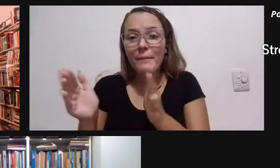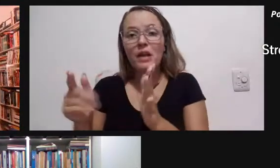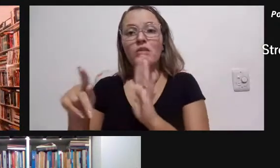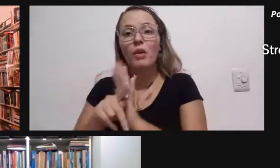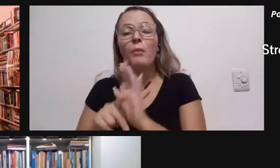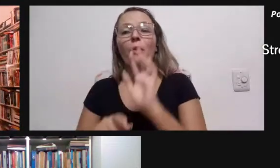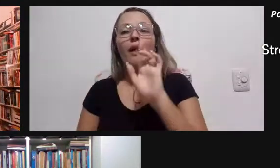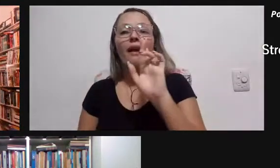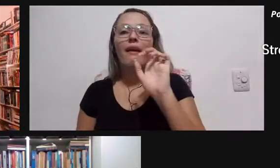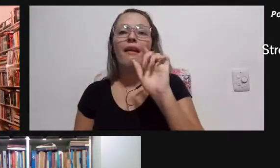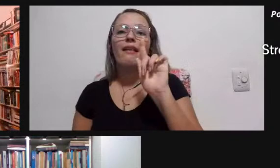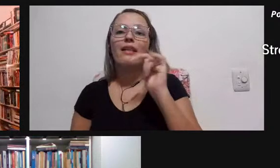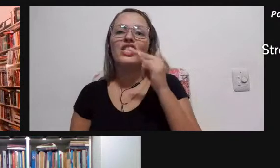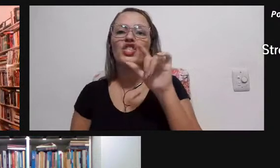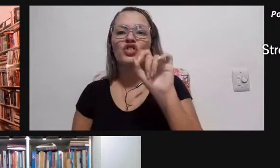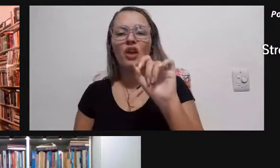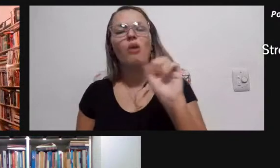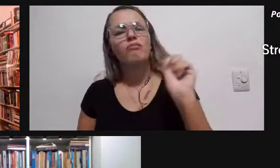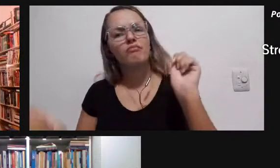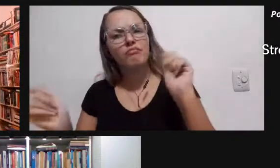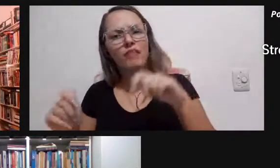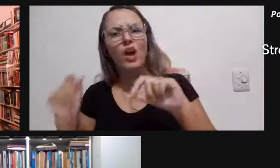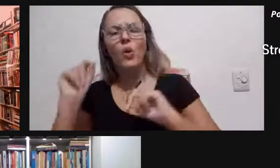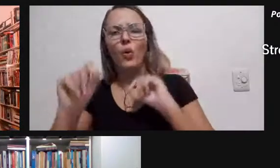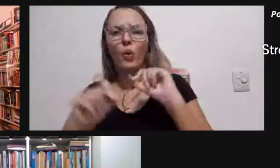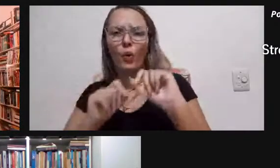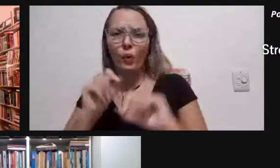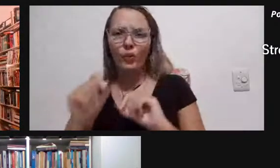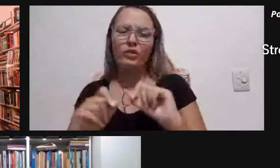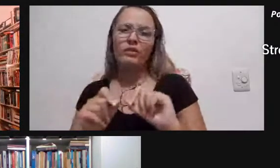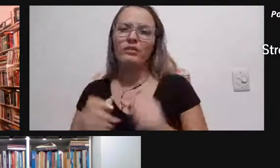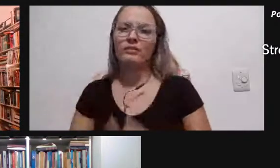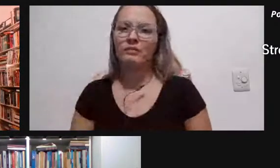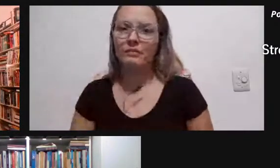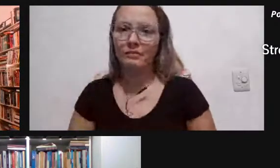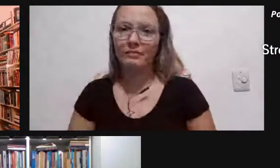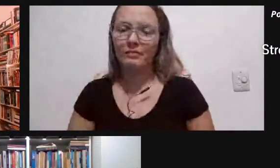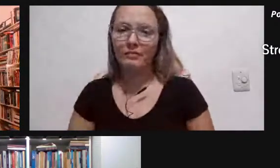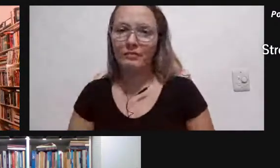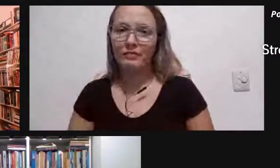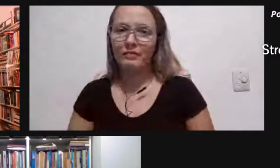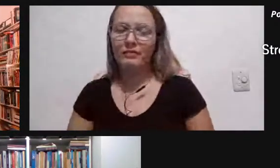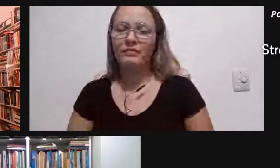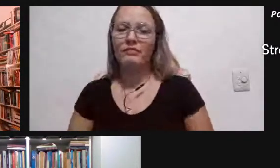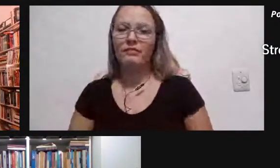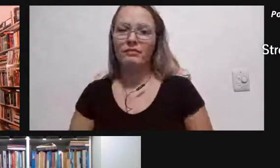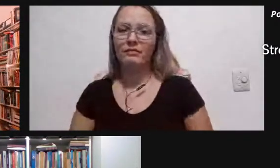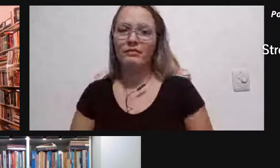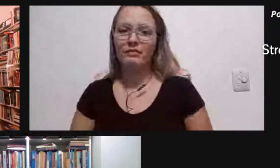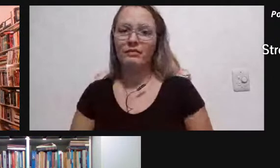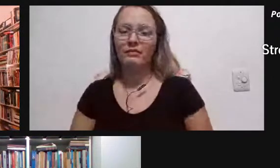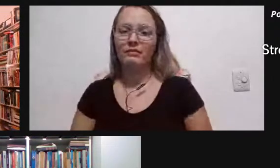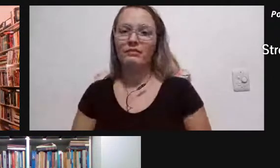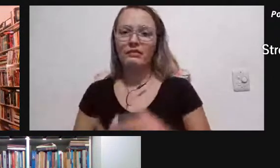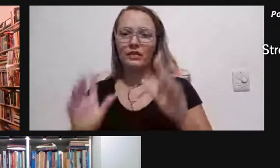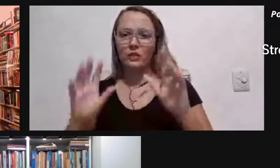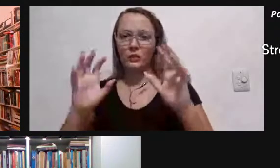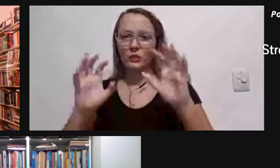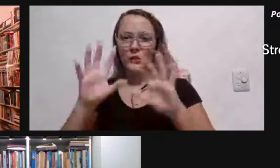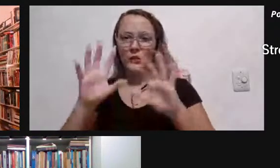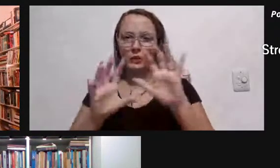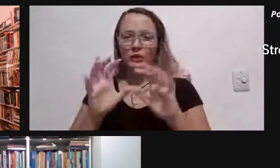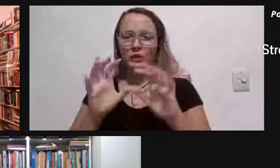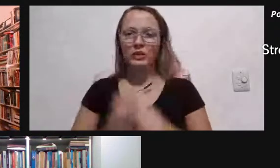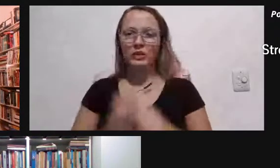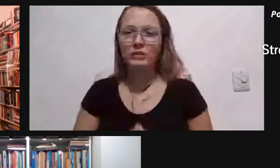estão constantemente sob repressão no começo do século XX, até hoje estão, né? Imagina lá, tem, então talvez tenha, né? No Rio de Janeiro, talvez tenha,